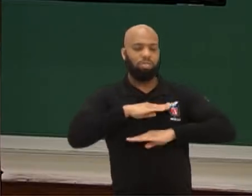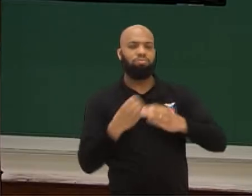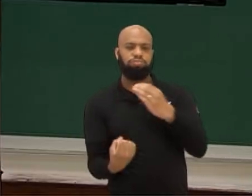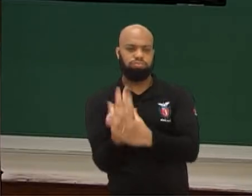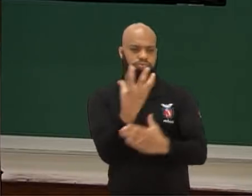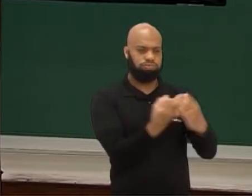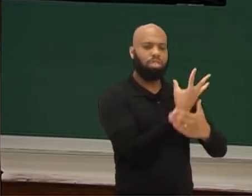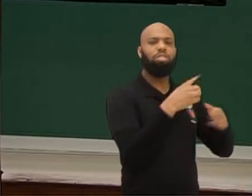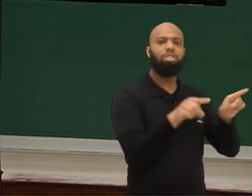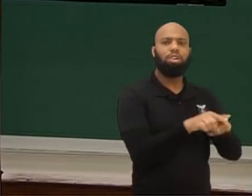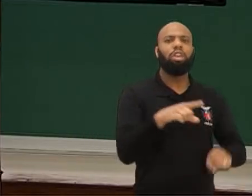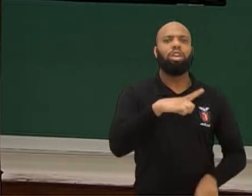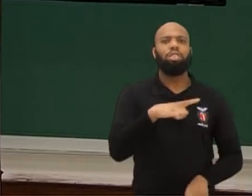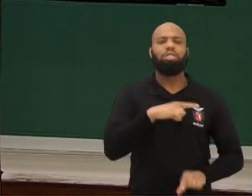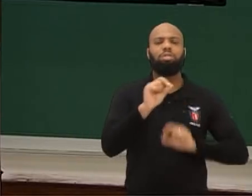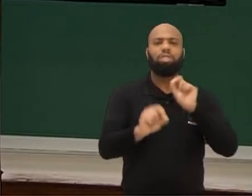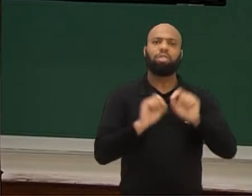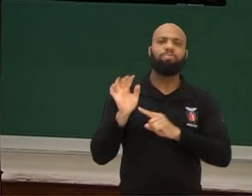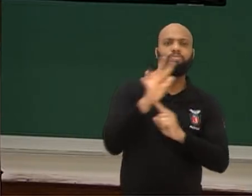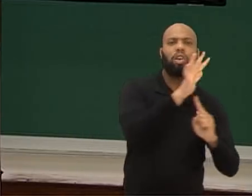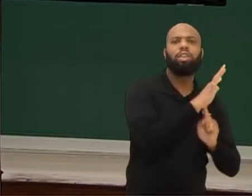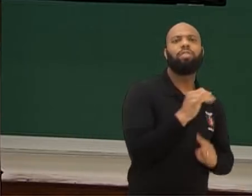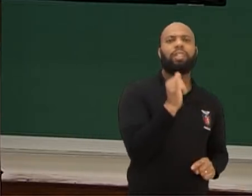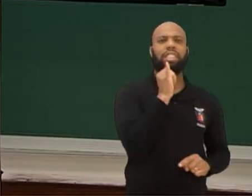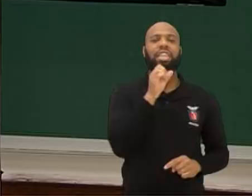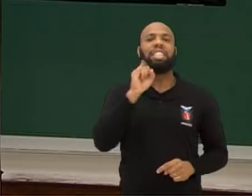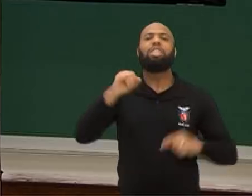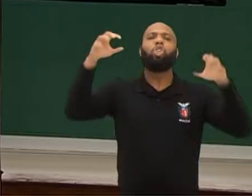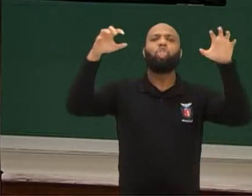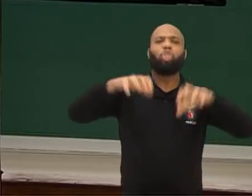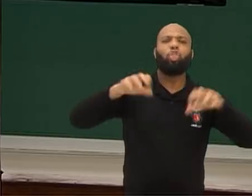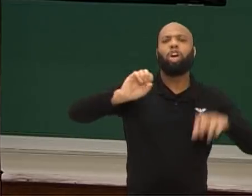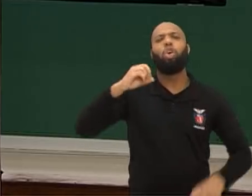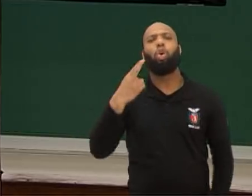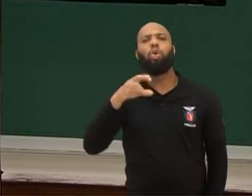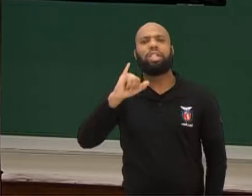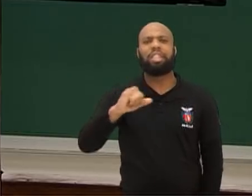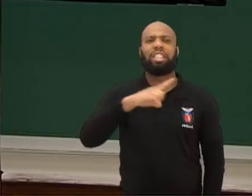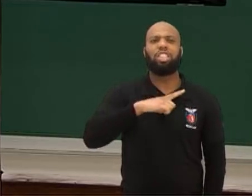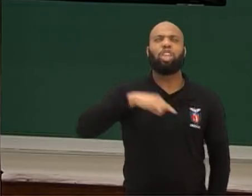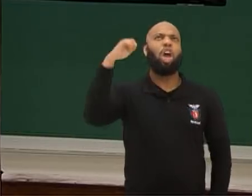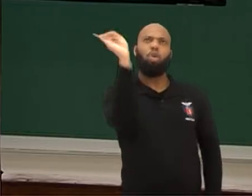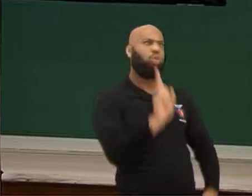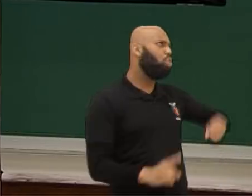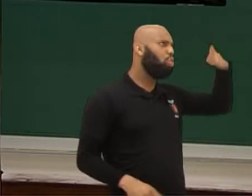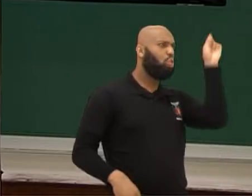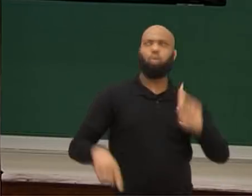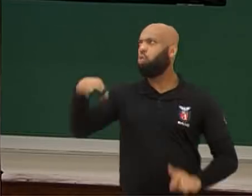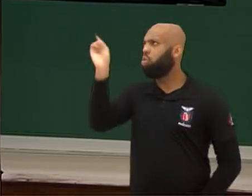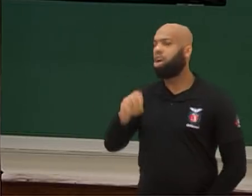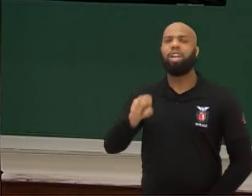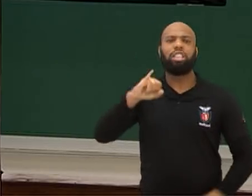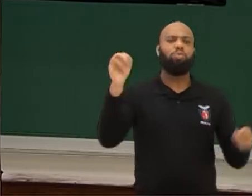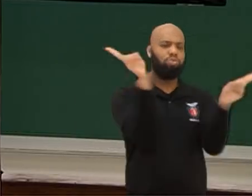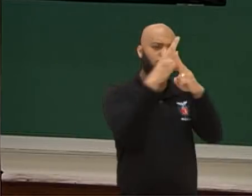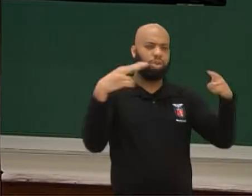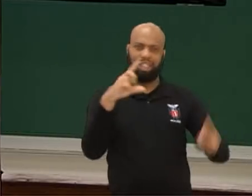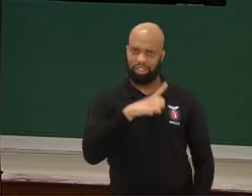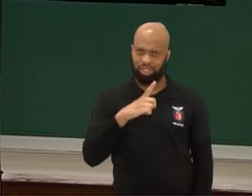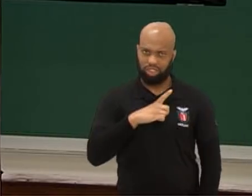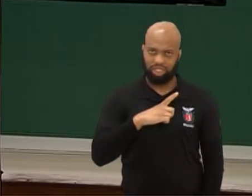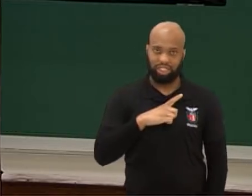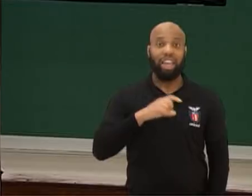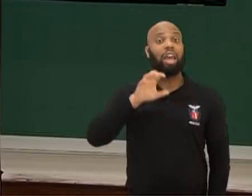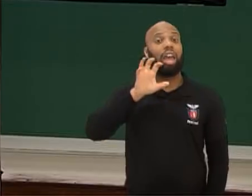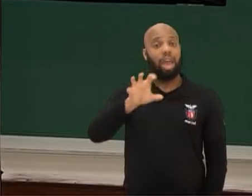que interferiam, que mostravam, por exemplo, se estava chovendo, se estava trovejando, se estava ventando. Eram